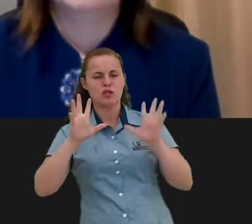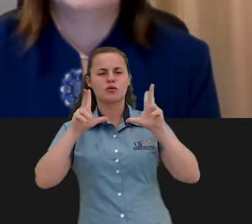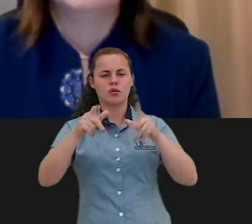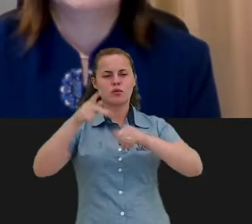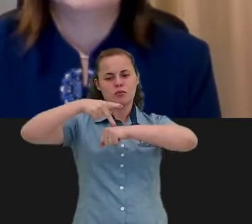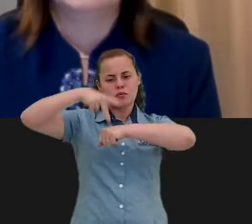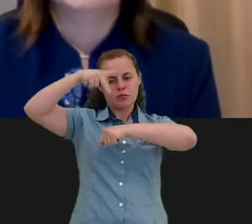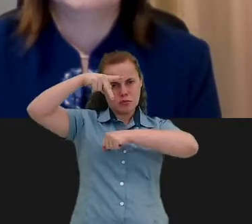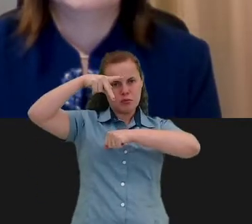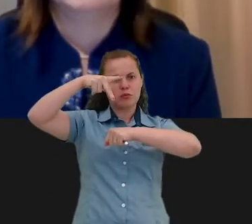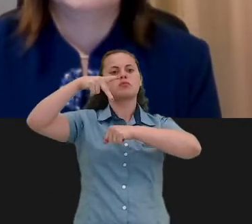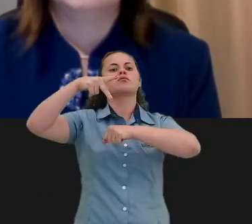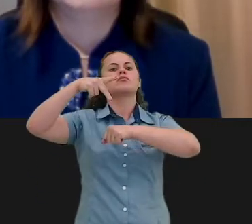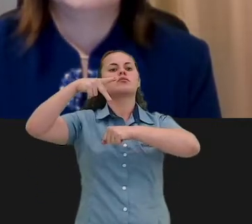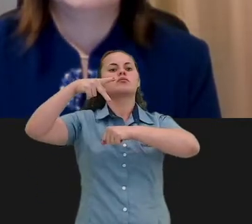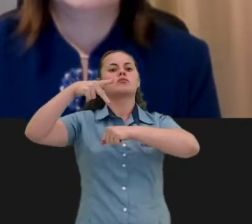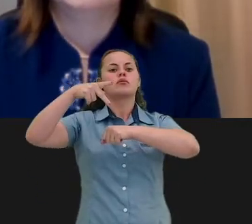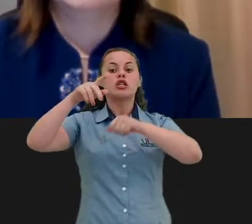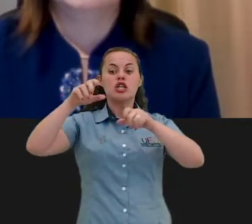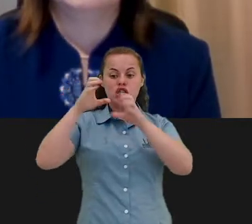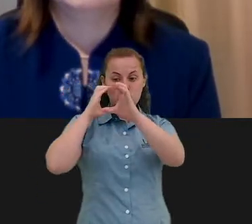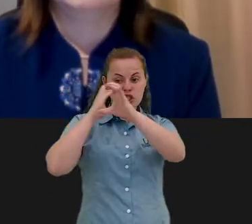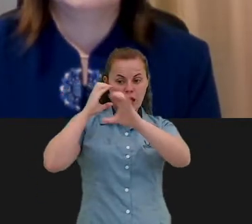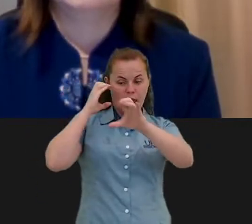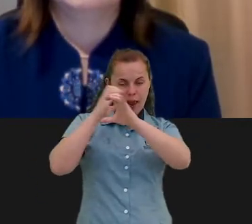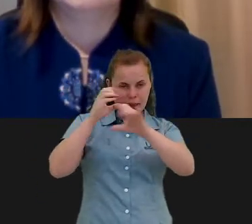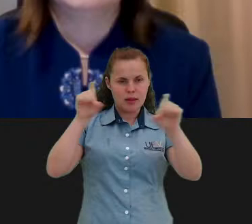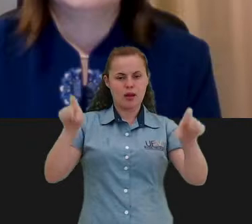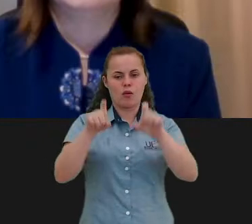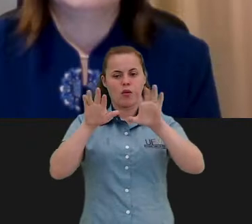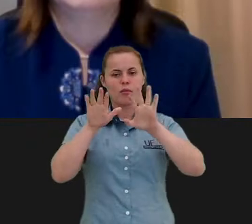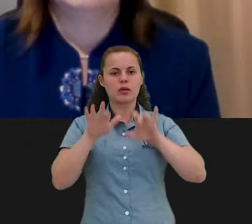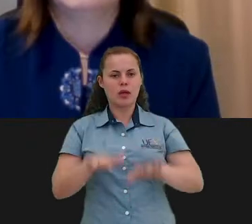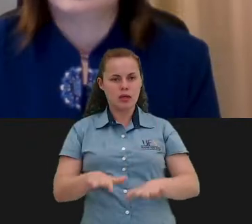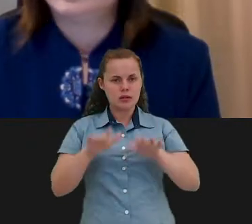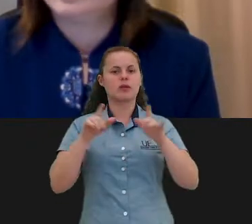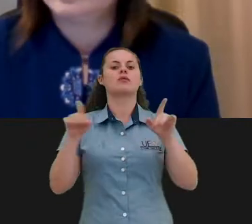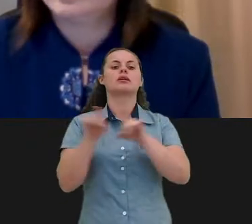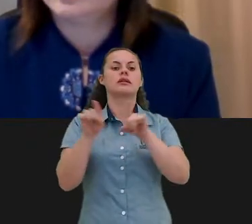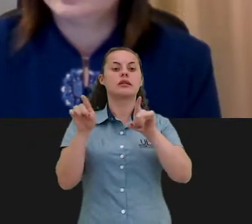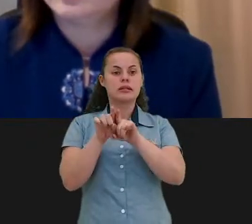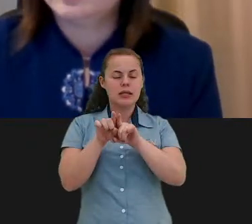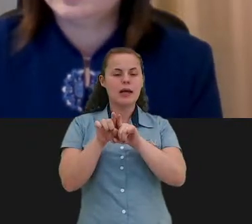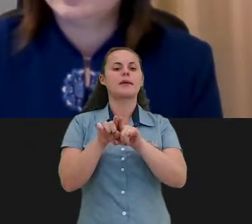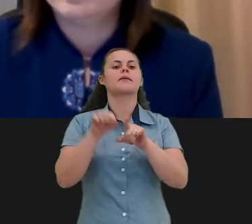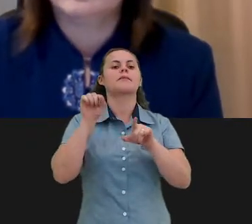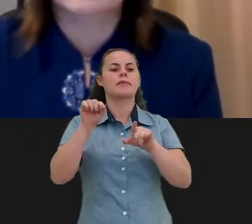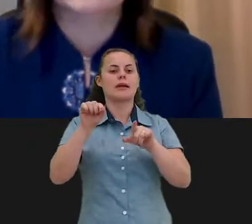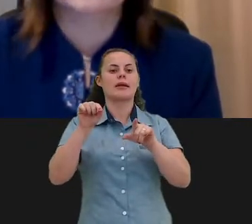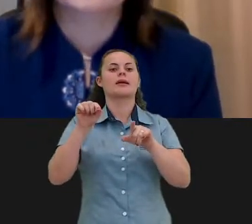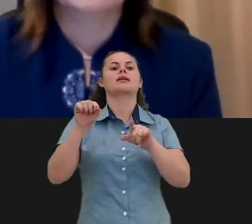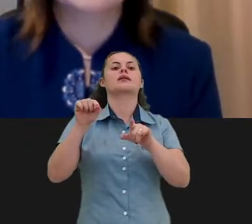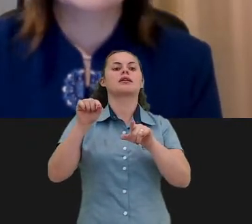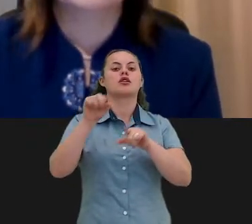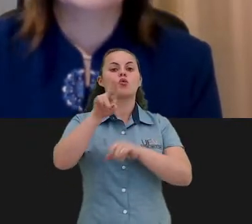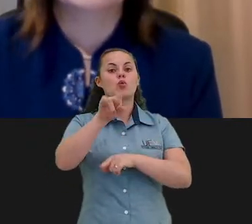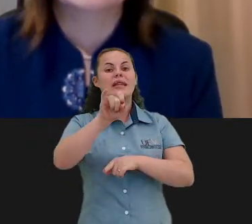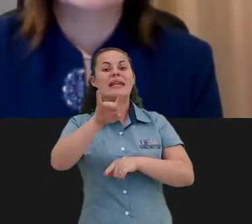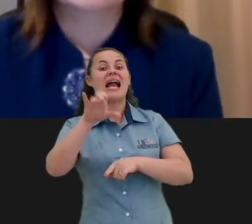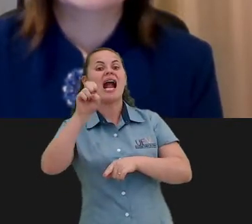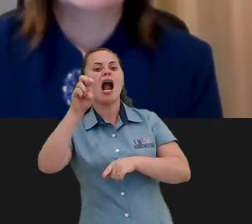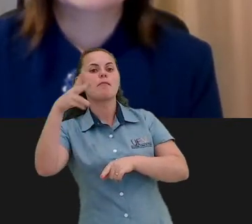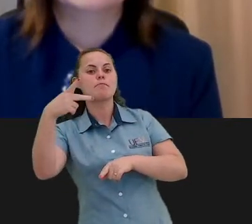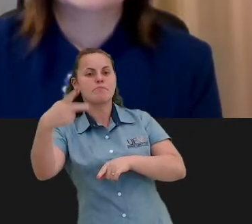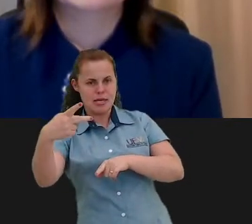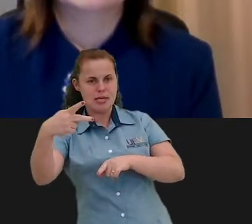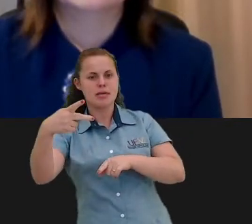em Engenharia Elétrica e Computação da UNAESH e da pós-graduação em Ciência da Cirurgia da Universidade Estadual de Campinas. Além disso,